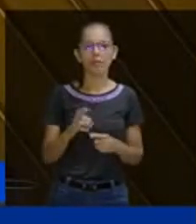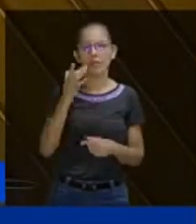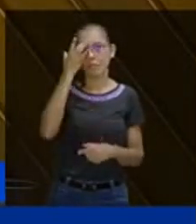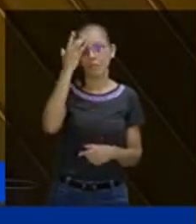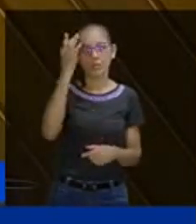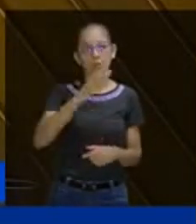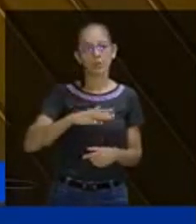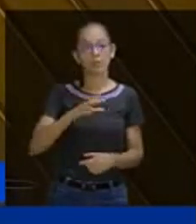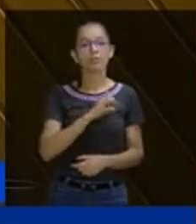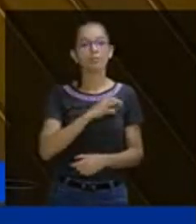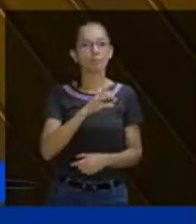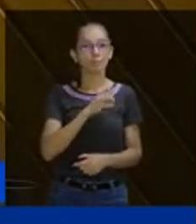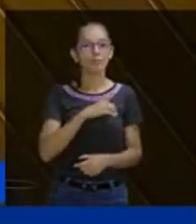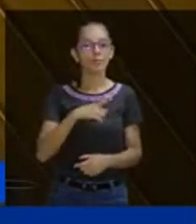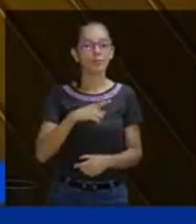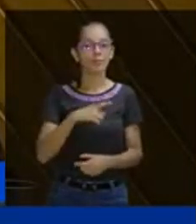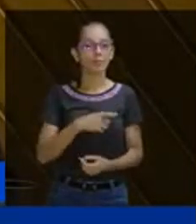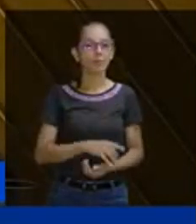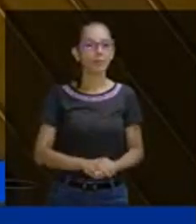de